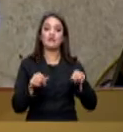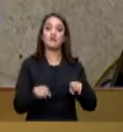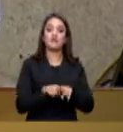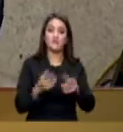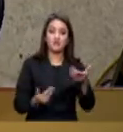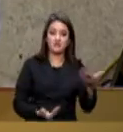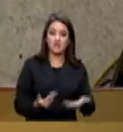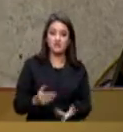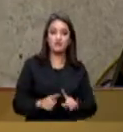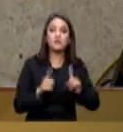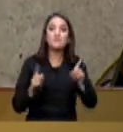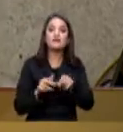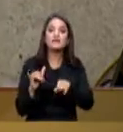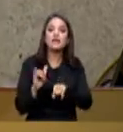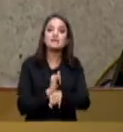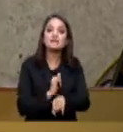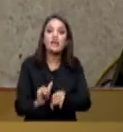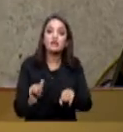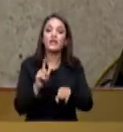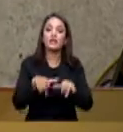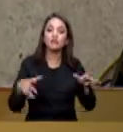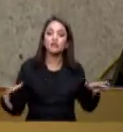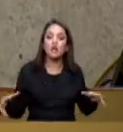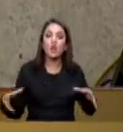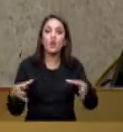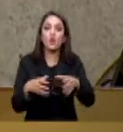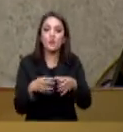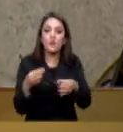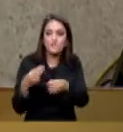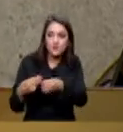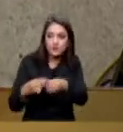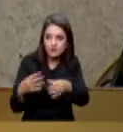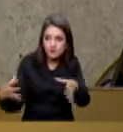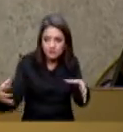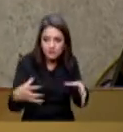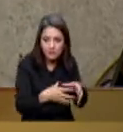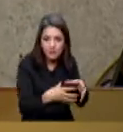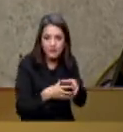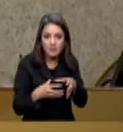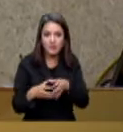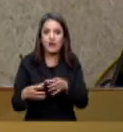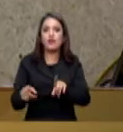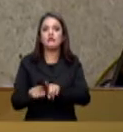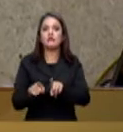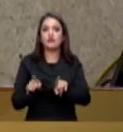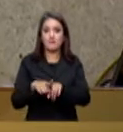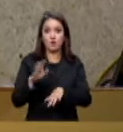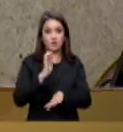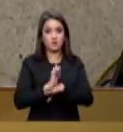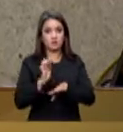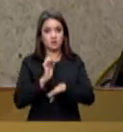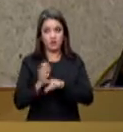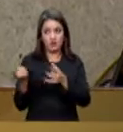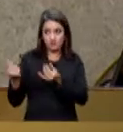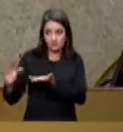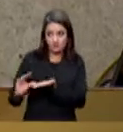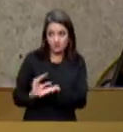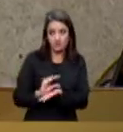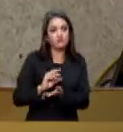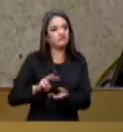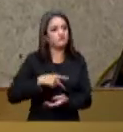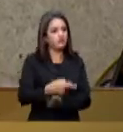através de uma estratégia de bloco de municípios, de transferência com subsídios do Estado, e estou assumindo